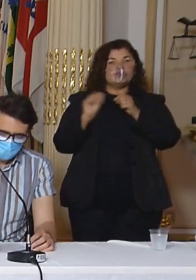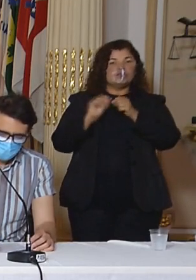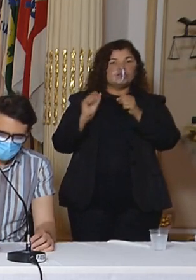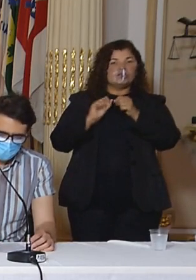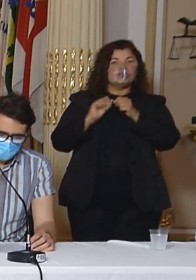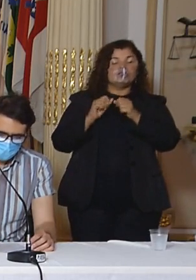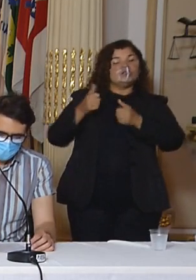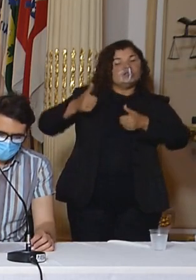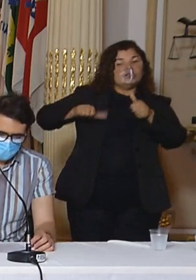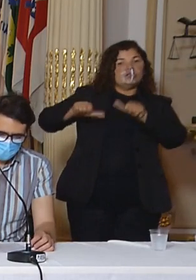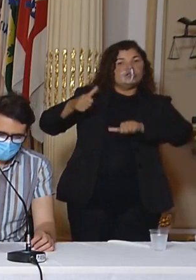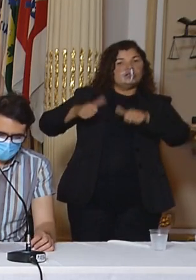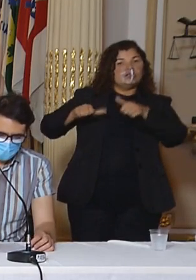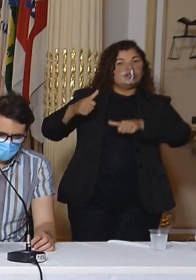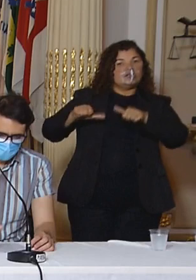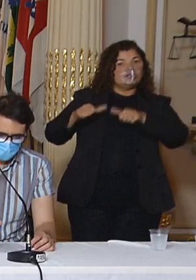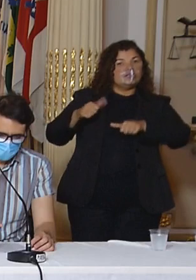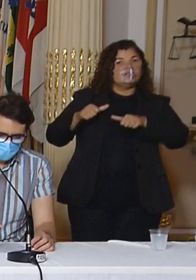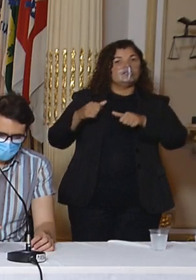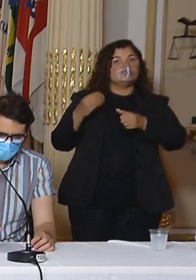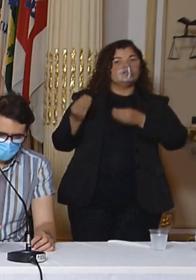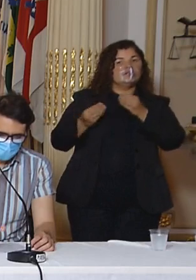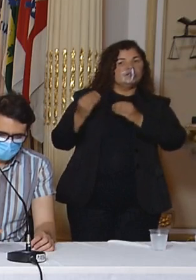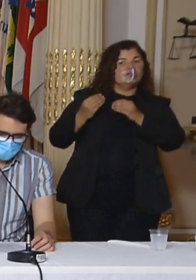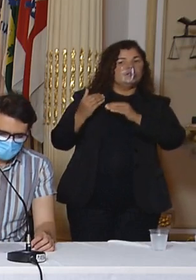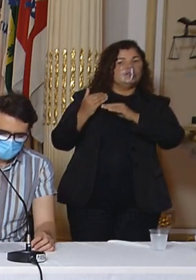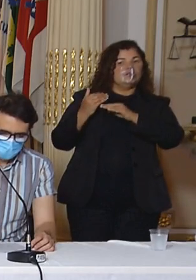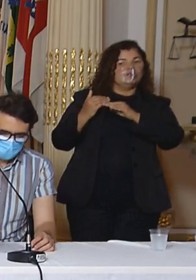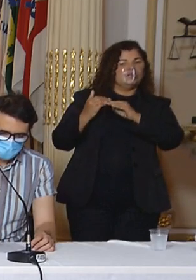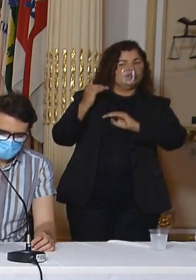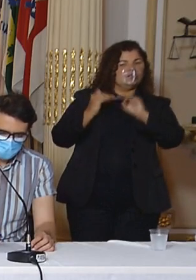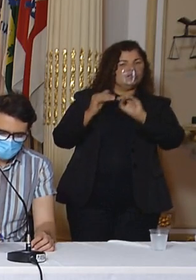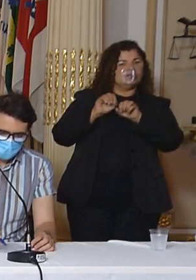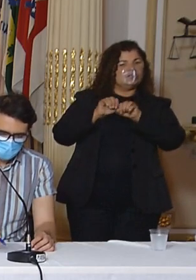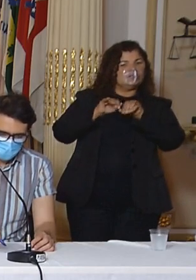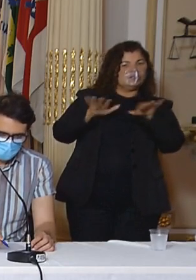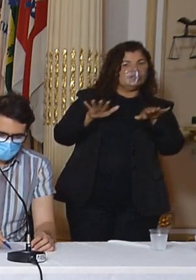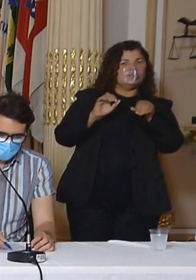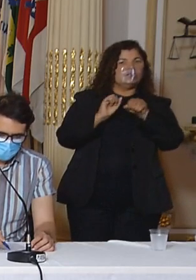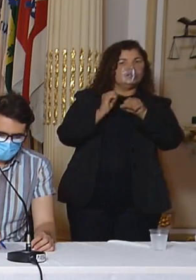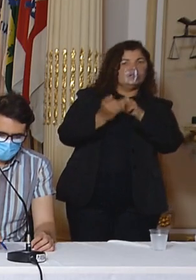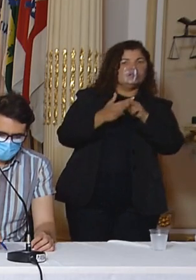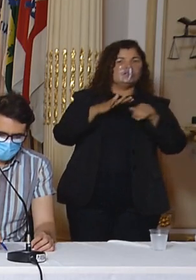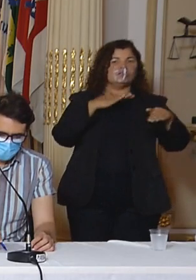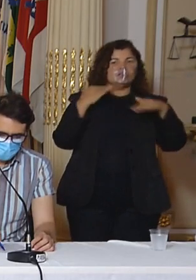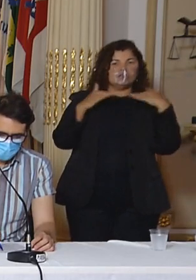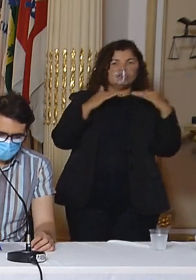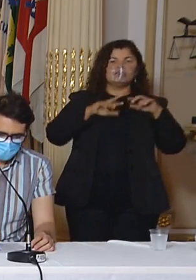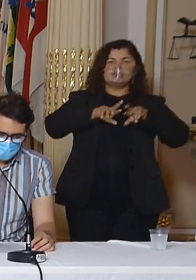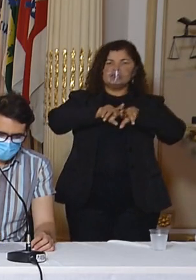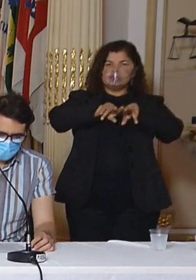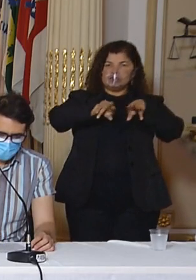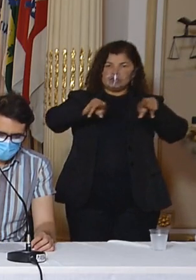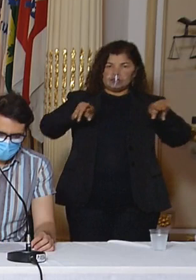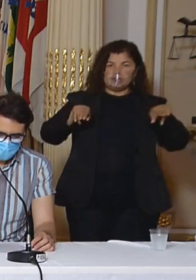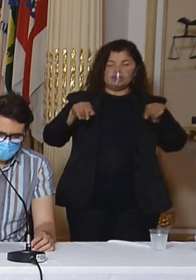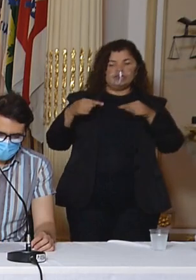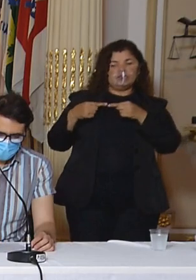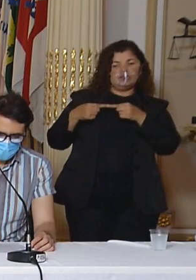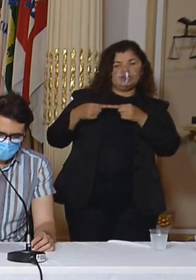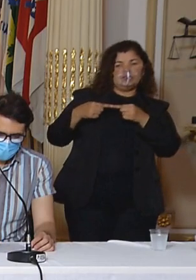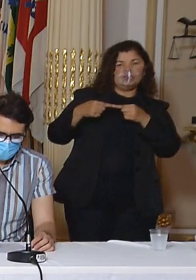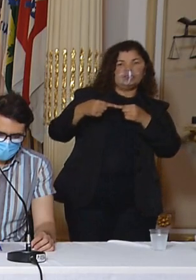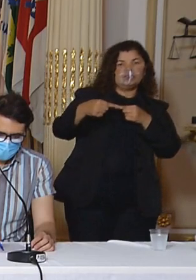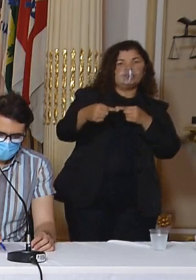da análise de médias móveis, da distribuição dos casos e de óbitos ao longo dos dias, para que a